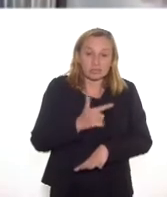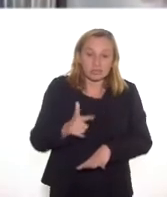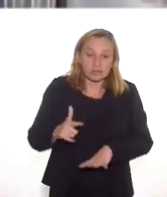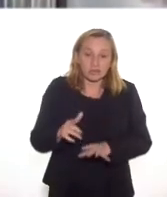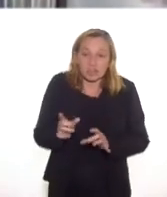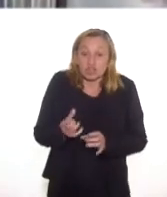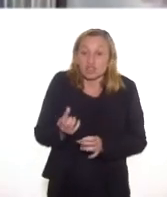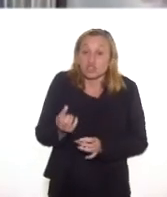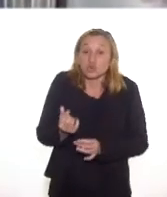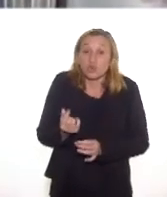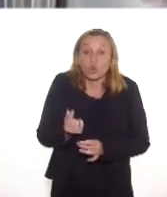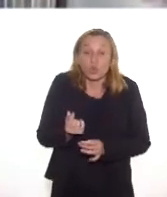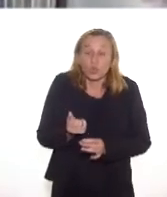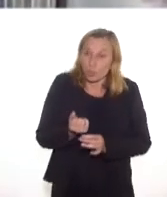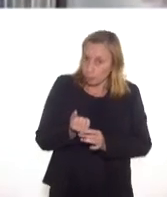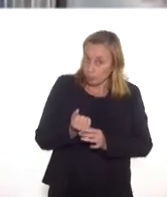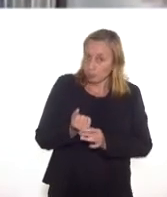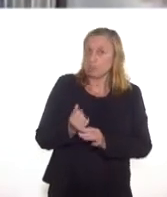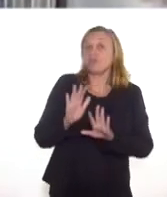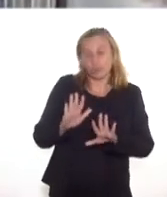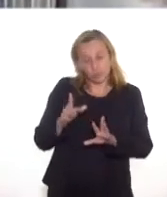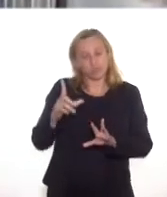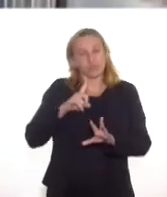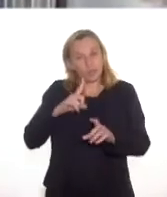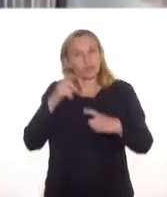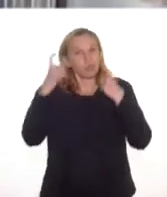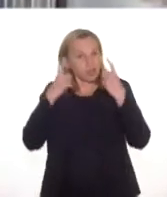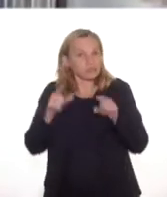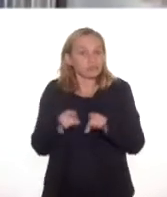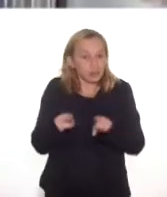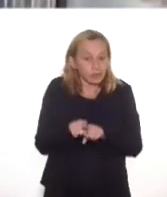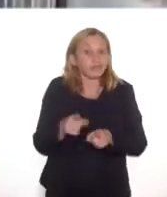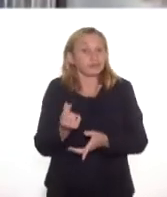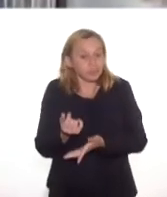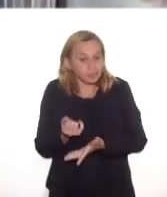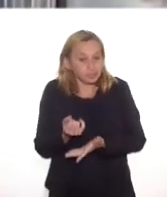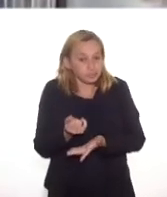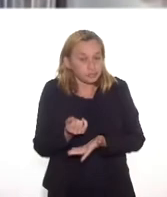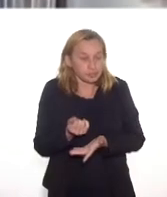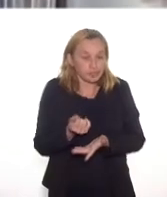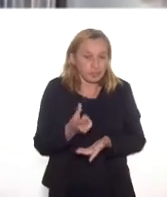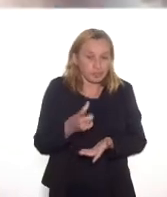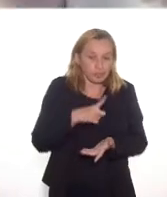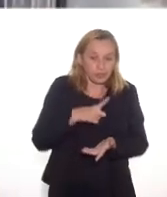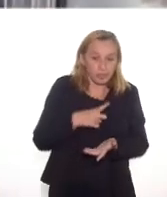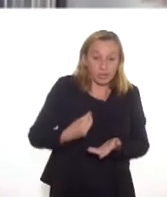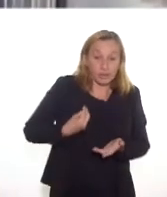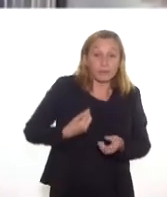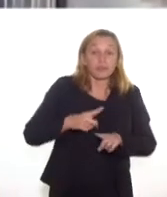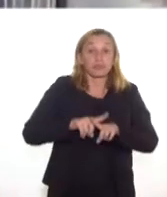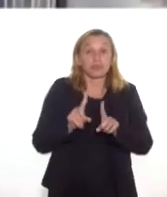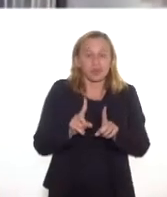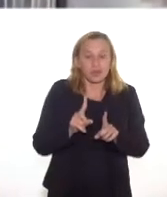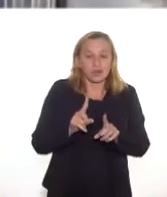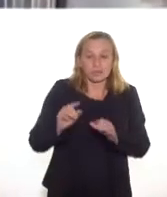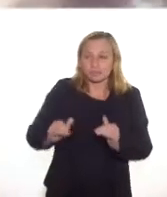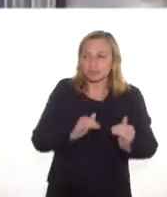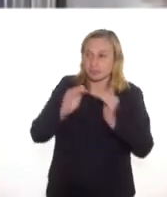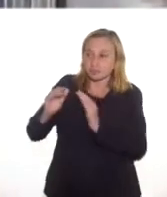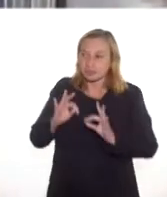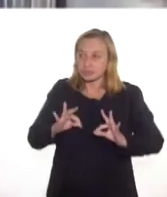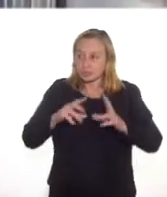do lucro, embora tenha preocupação também com o lucro para garantir a sua sobrevivência. Mas, acima de tudo,